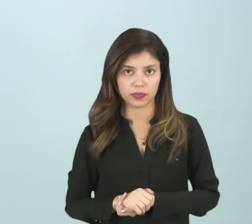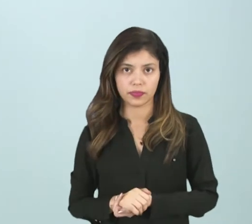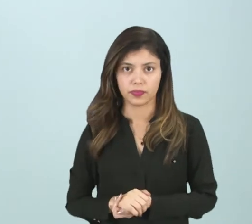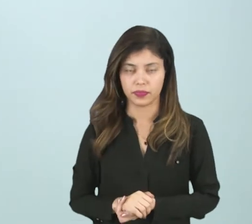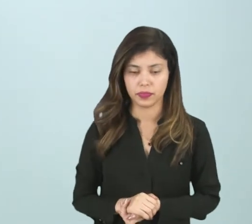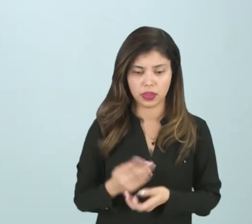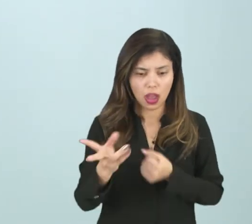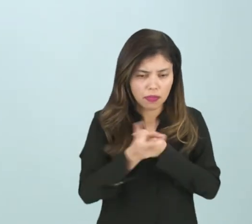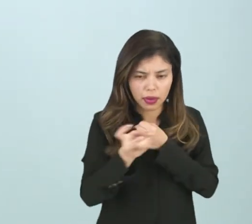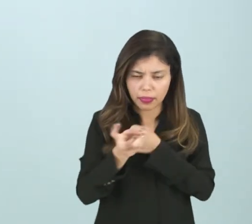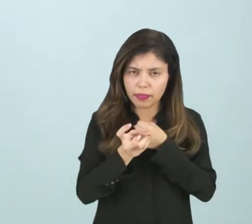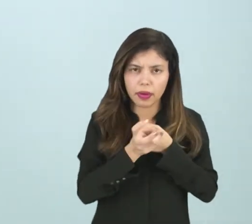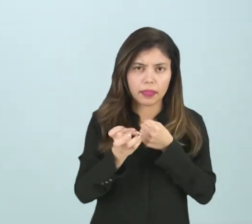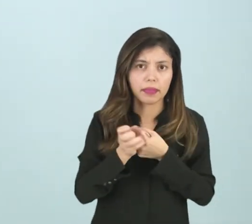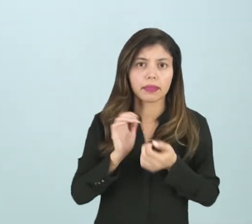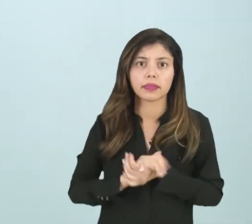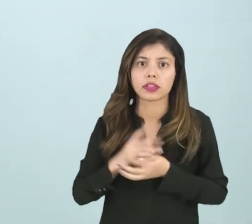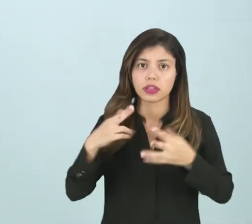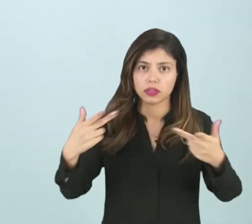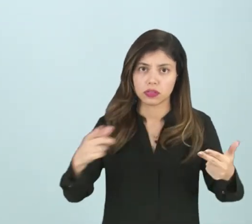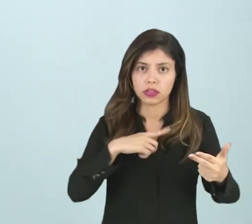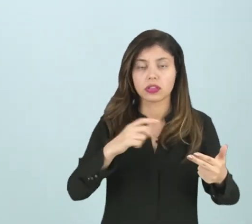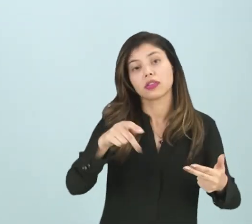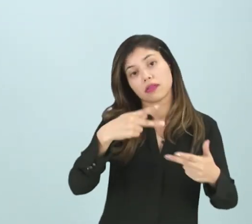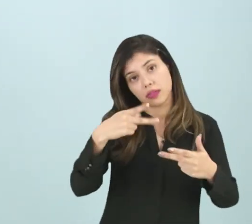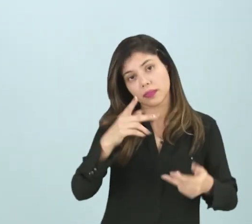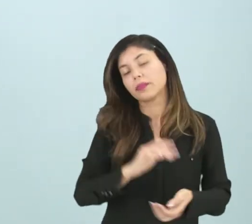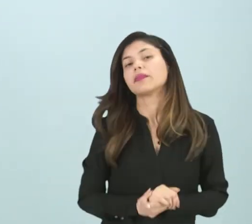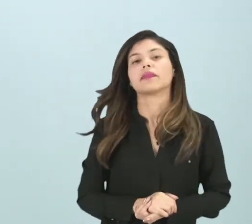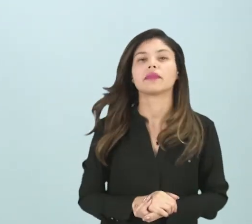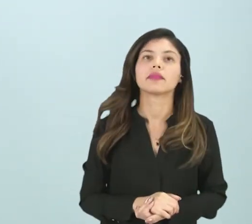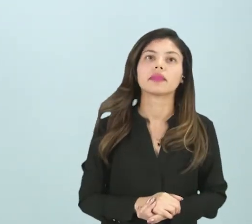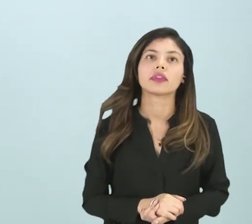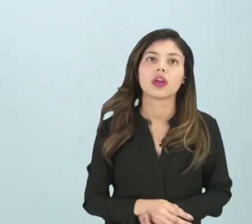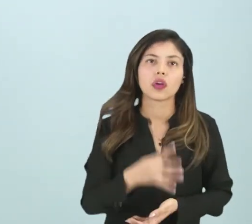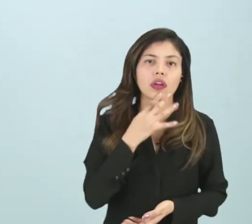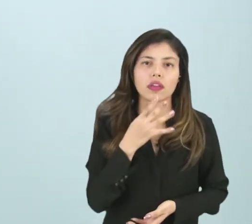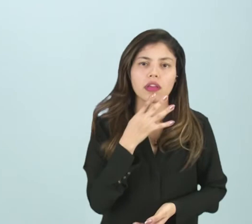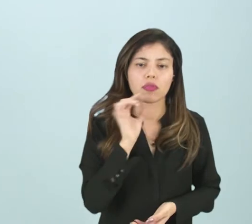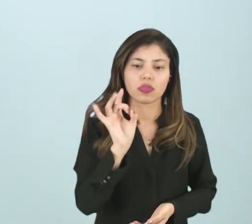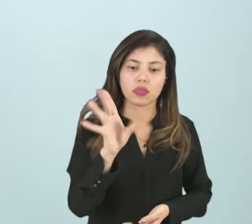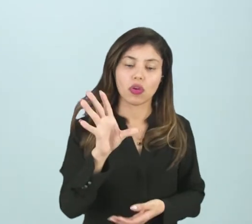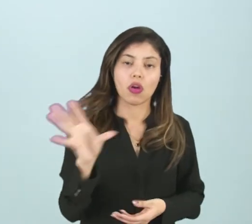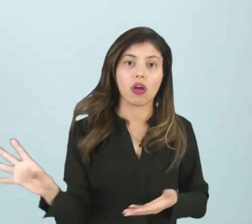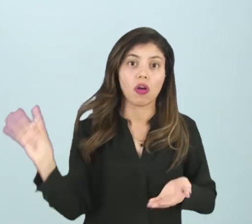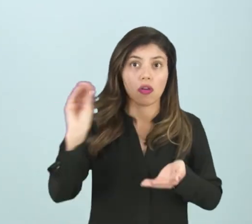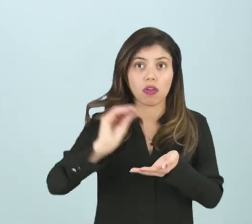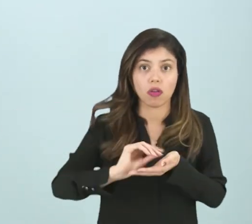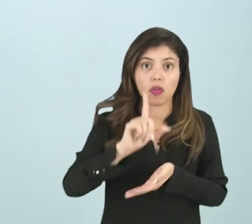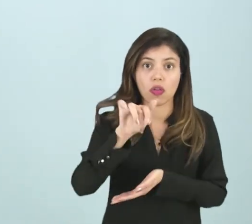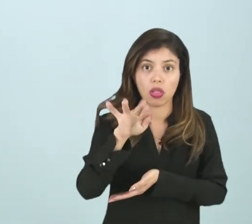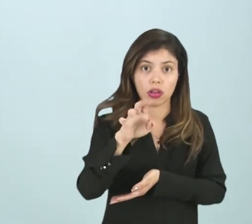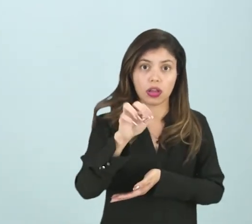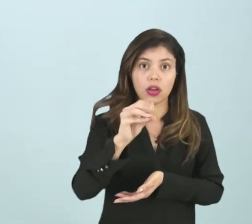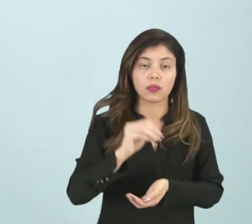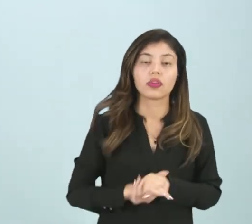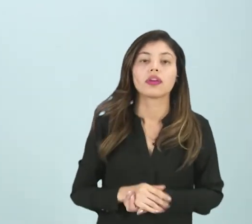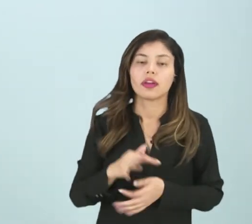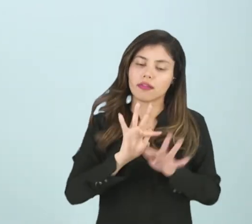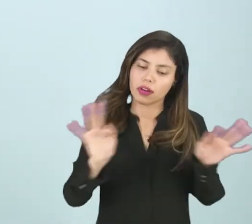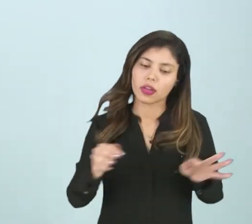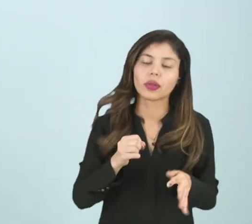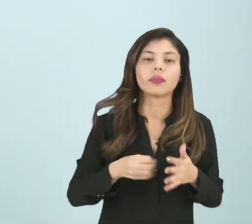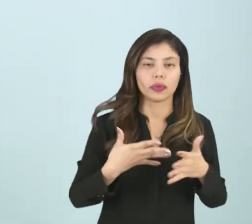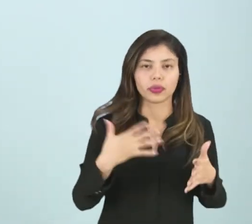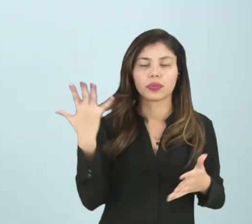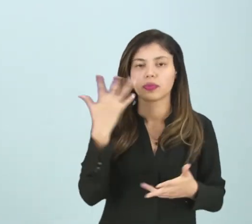consegue captar. Das coisas, dizia Kant, só conhecemos o que nela colocamos. É uma frase muito bonita dele que